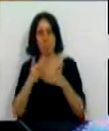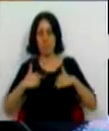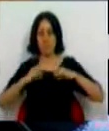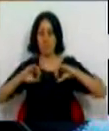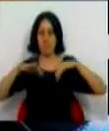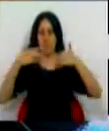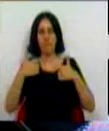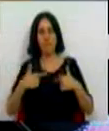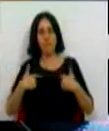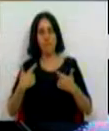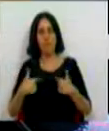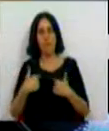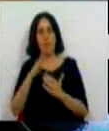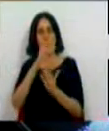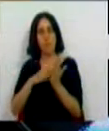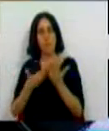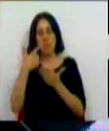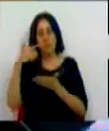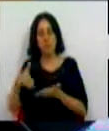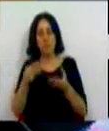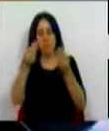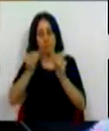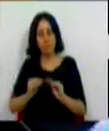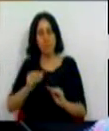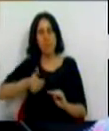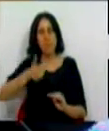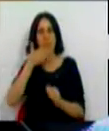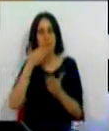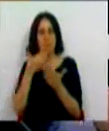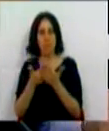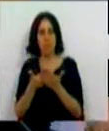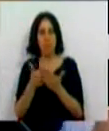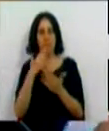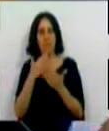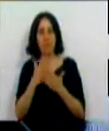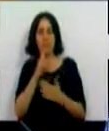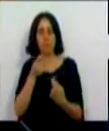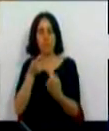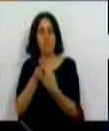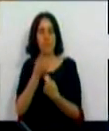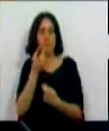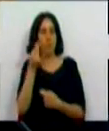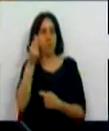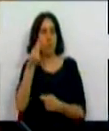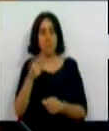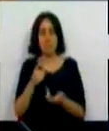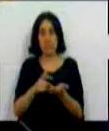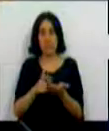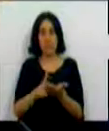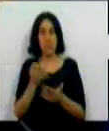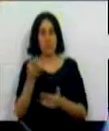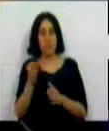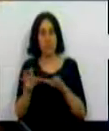para a concessão dos planos de ação estratégica mais eficazes e que melhor respondam às necessidades